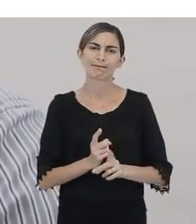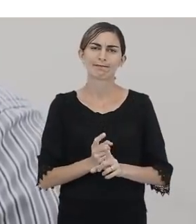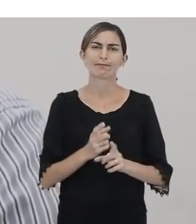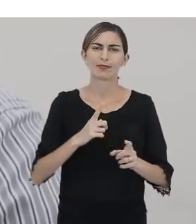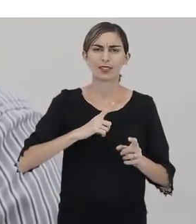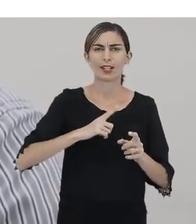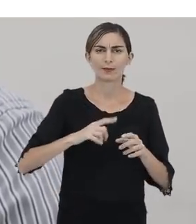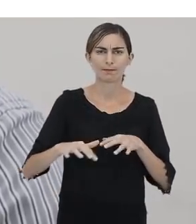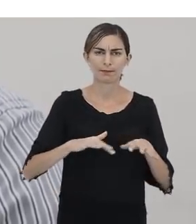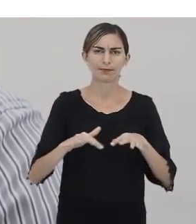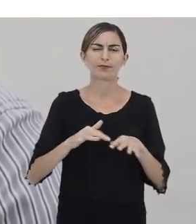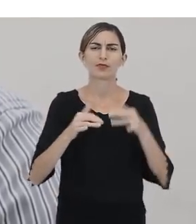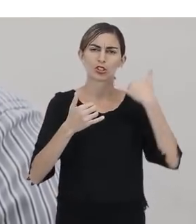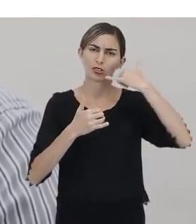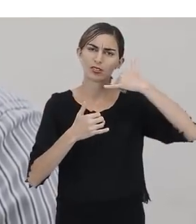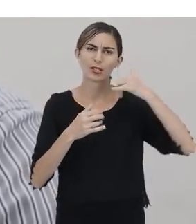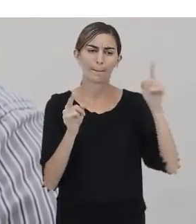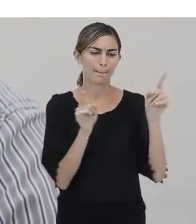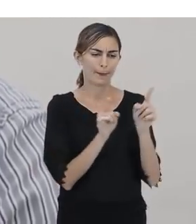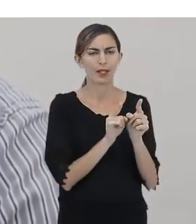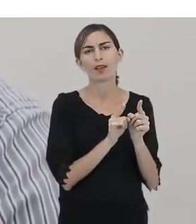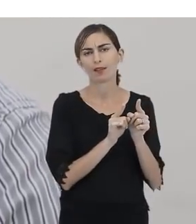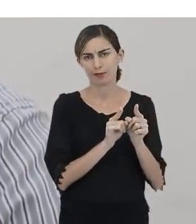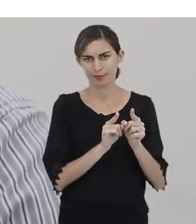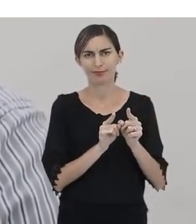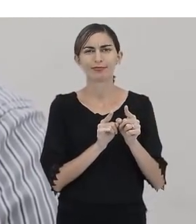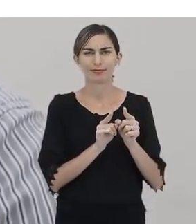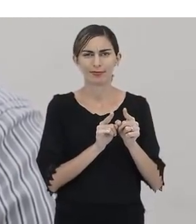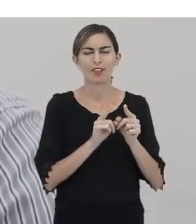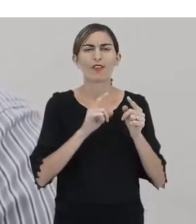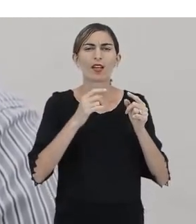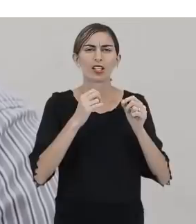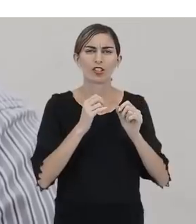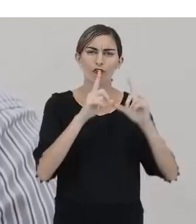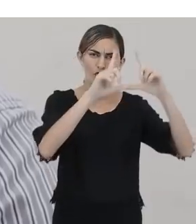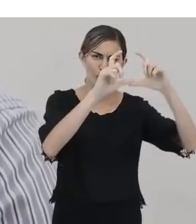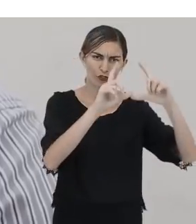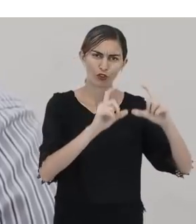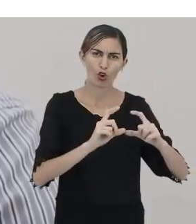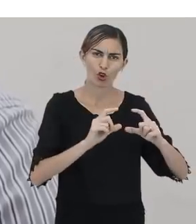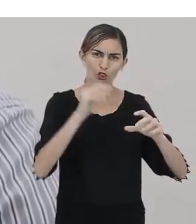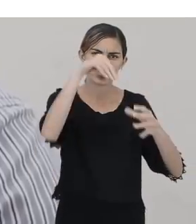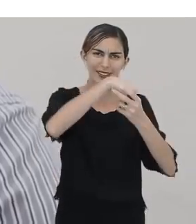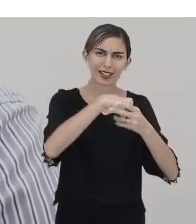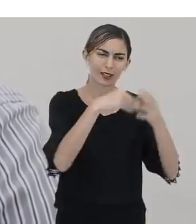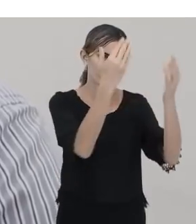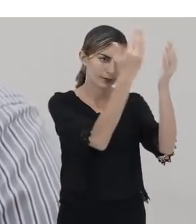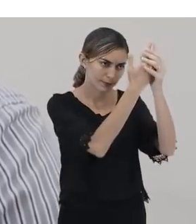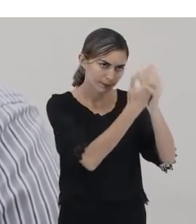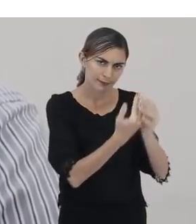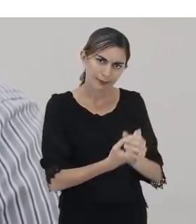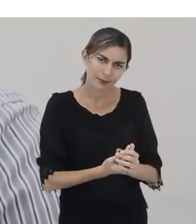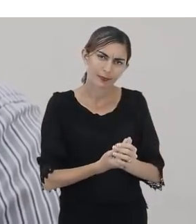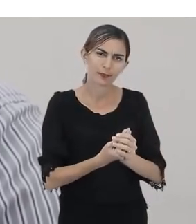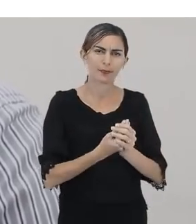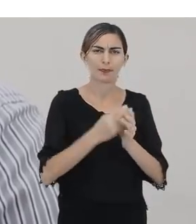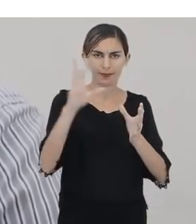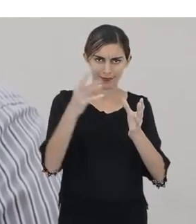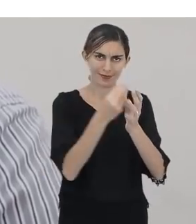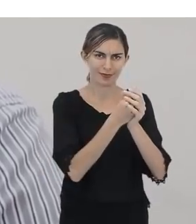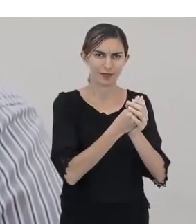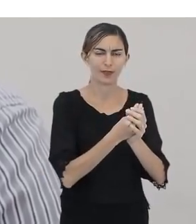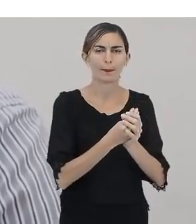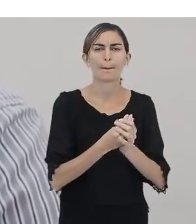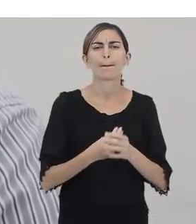sendo executado no dispositivo pequeno e vai pegar as imagens que estão dentro dessas pastas de acordo com